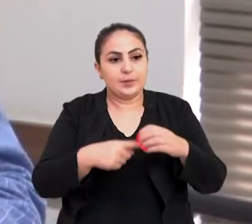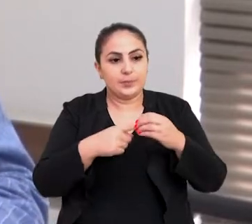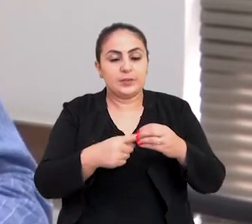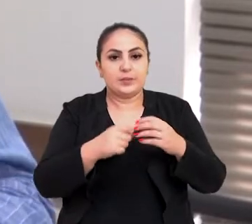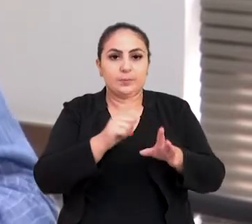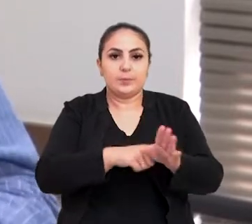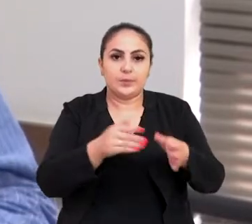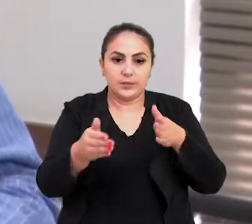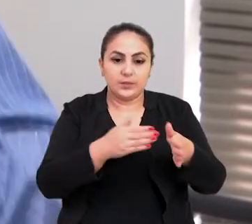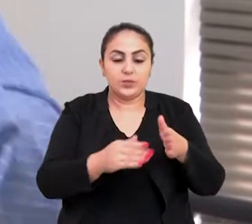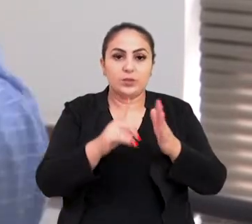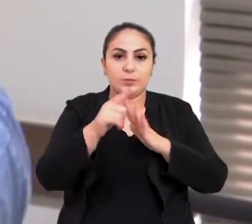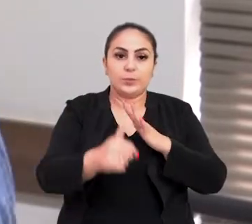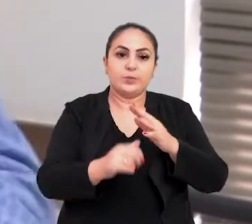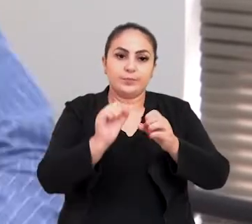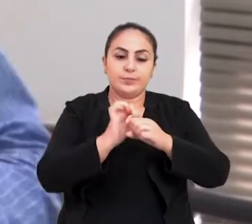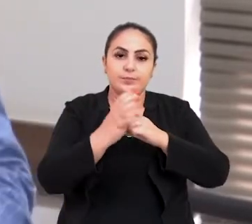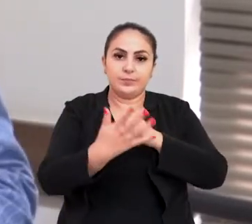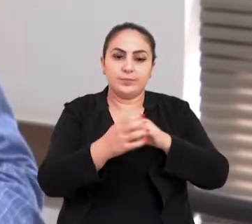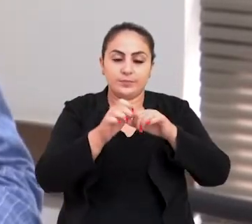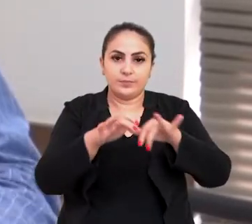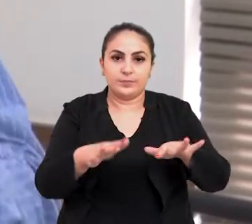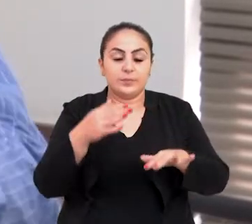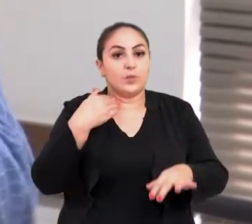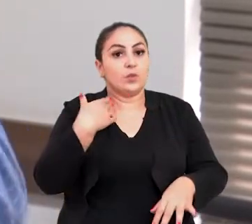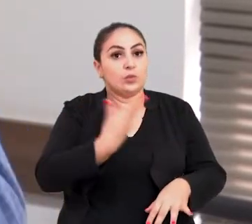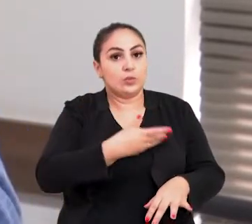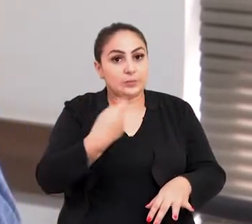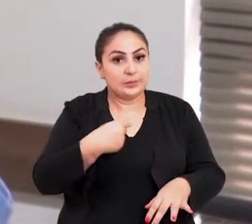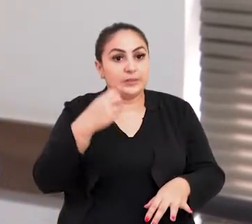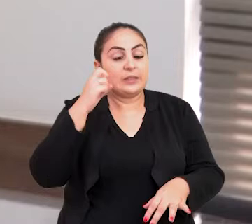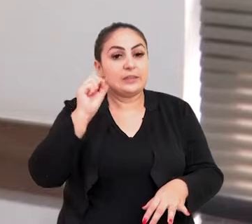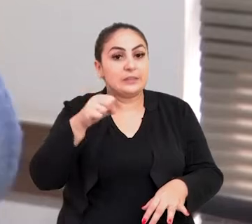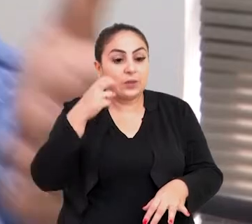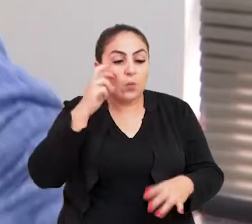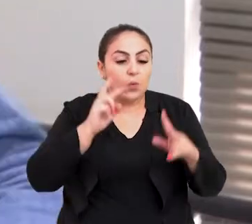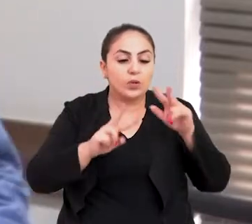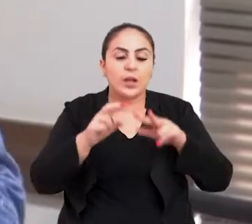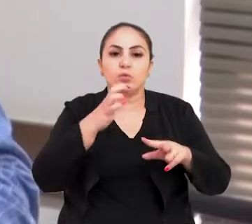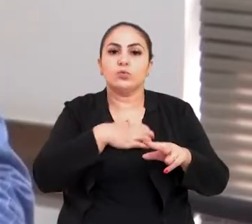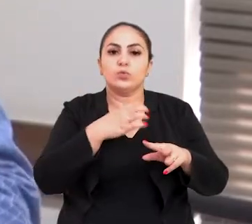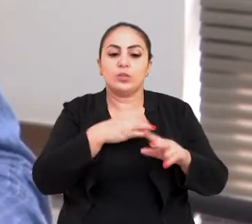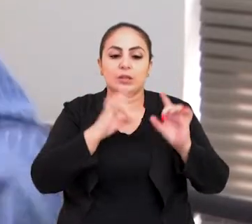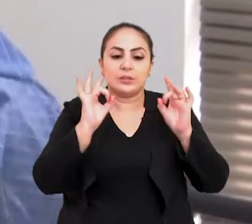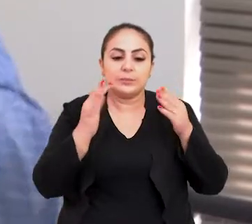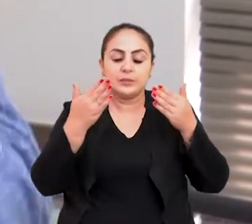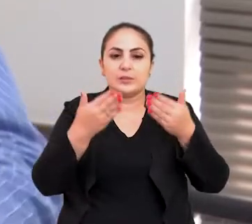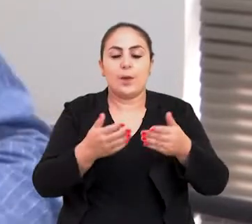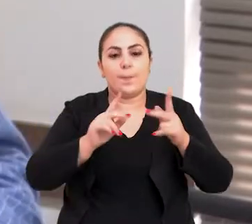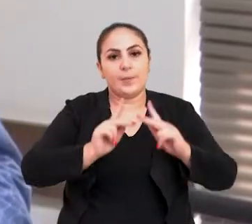principalmente agora nessa época pós-pandemia, que nós precisamos olhar de uma forma